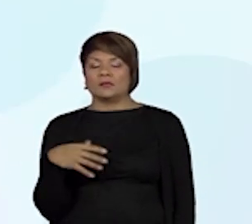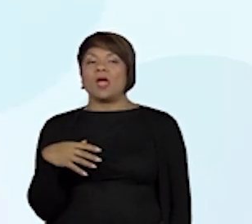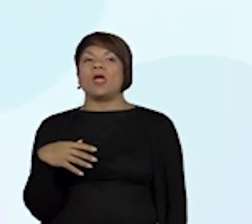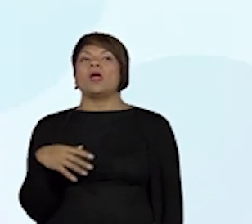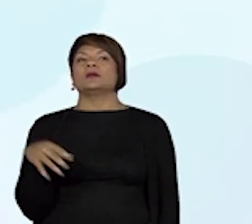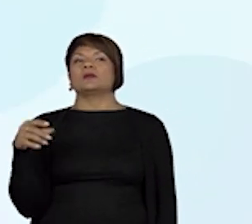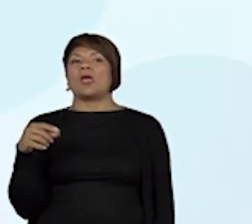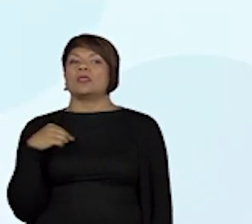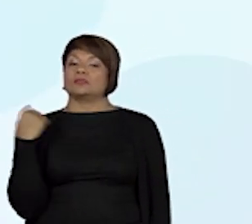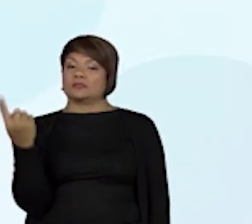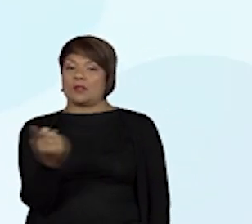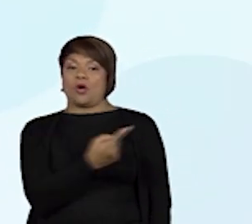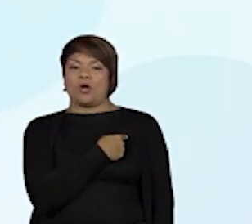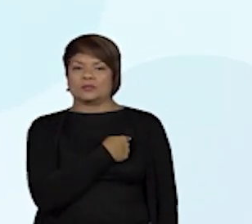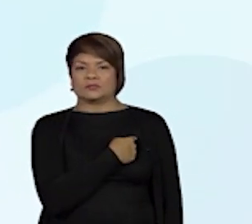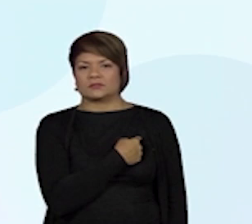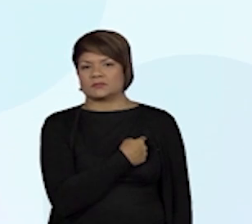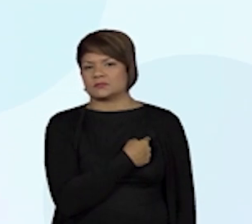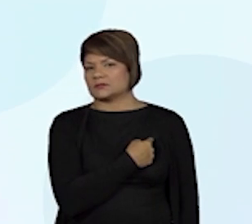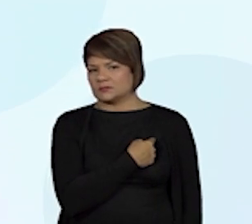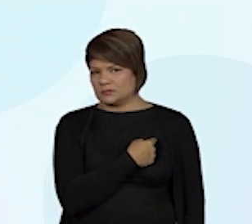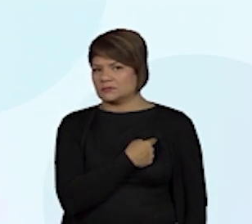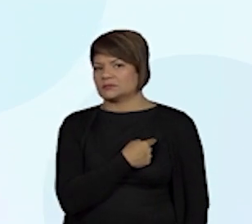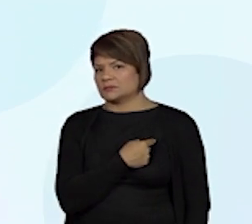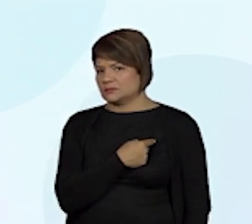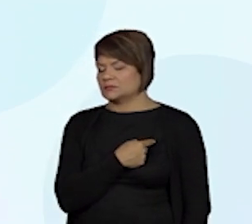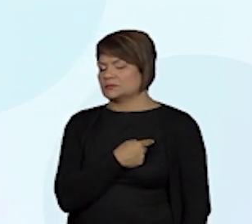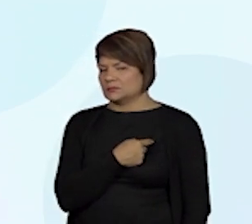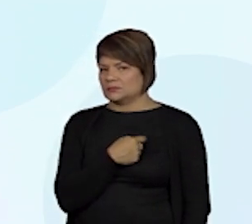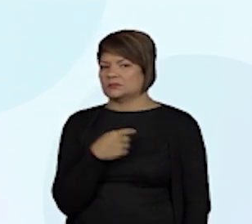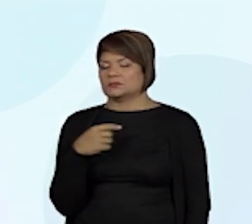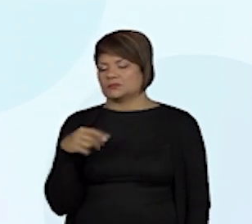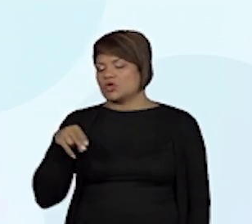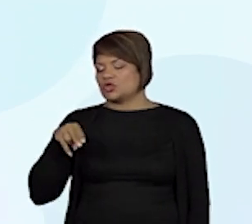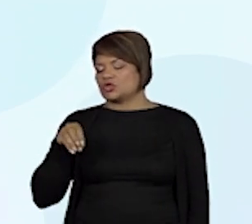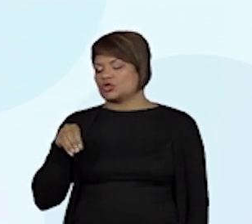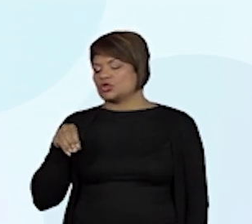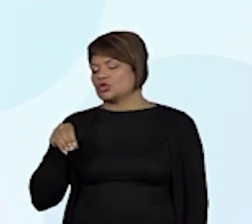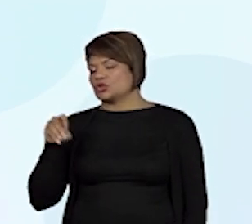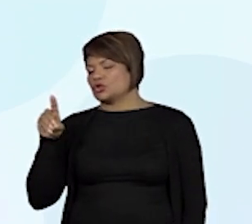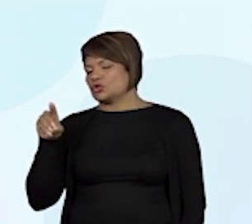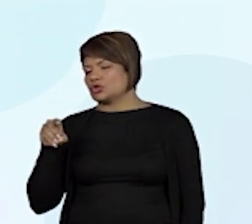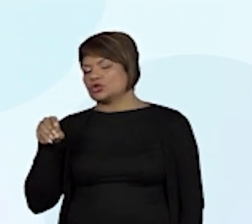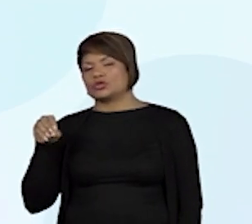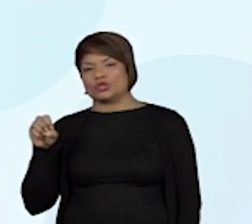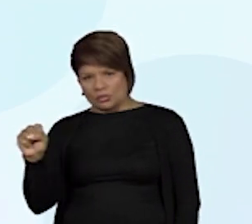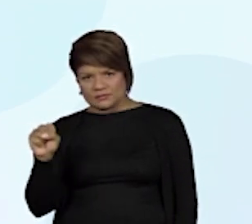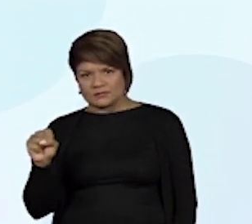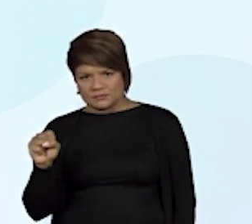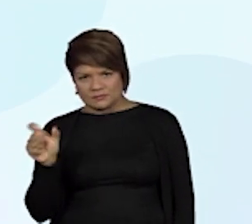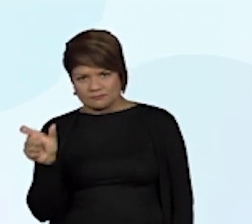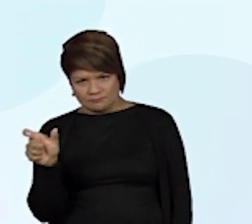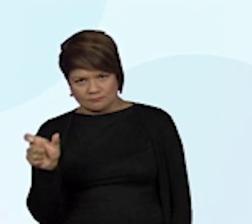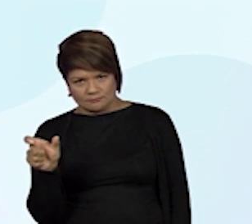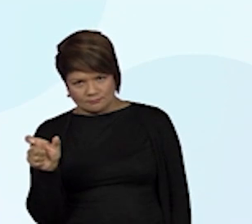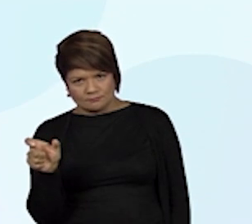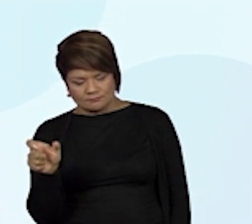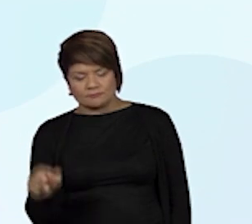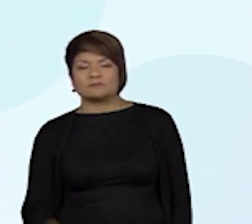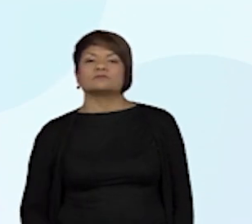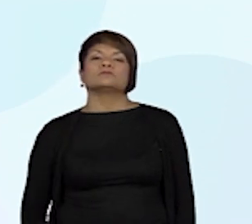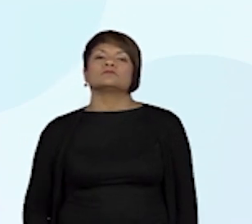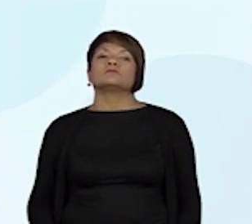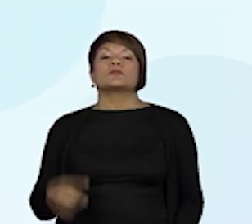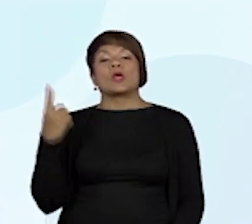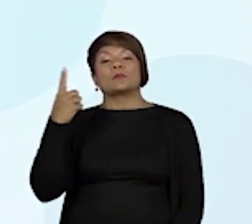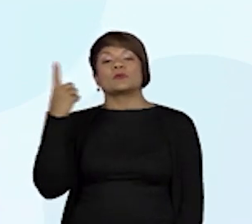Olha só o nós. Nós nos divertimos muito, então. E essa palavrinha aqui, nós, ela é a